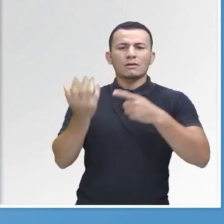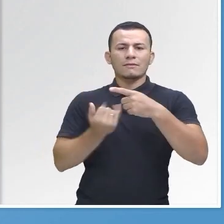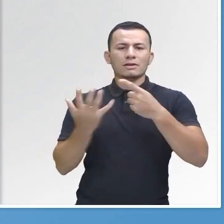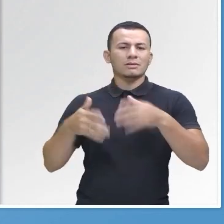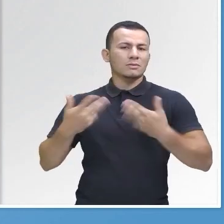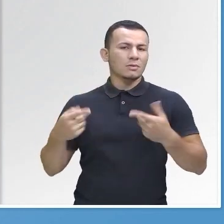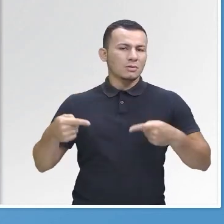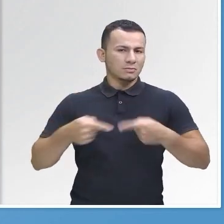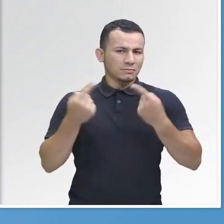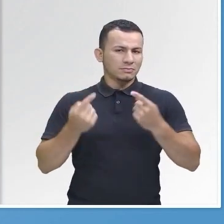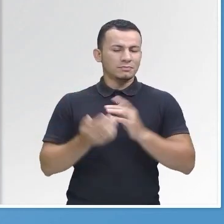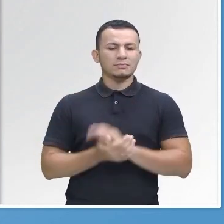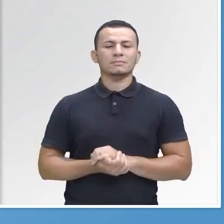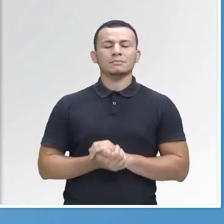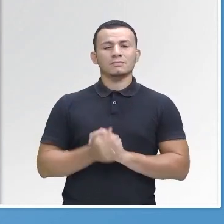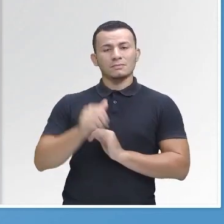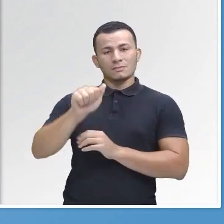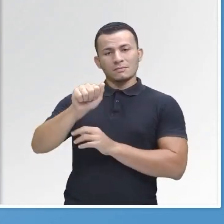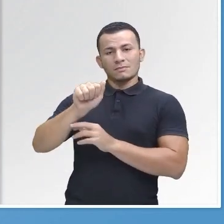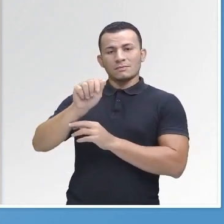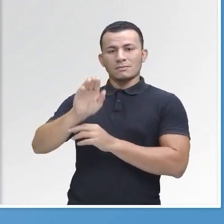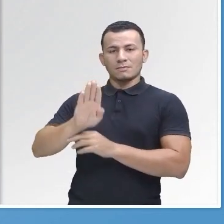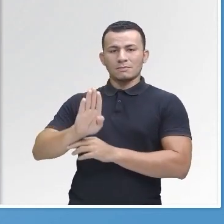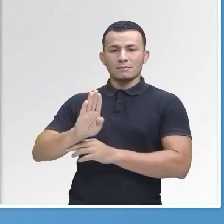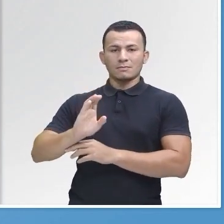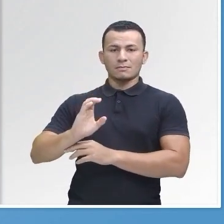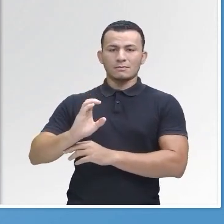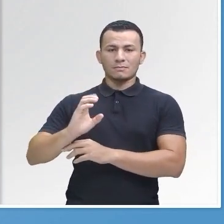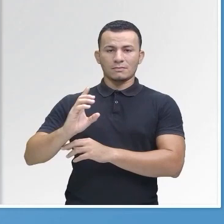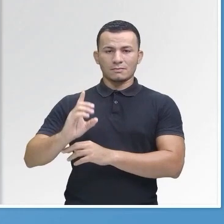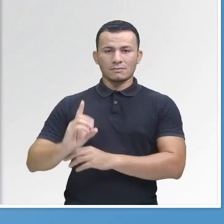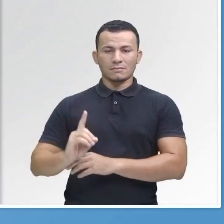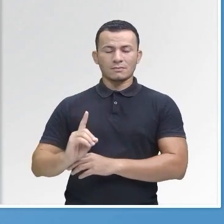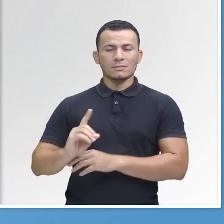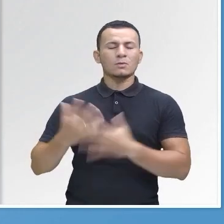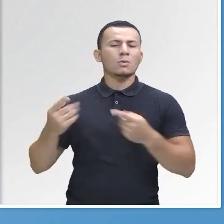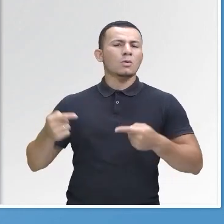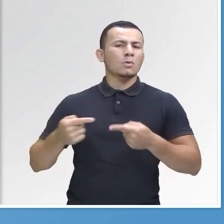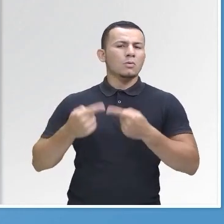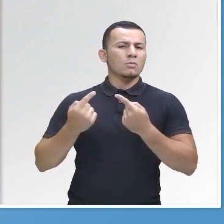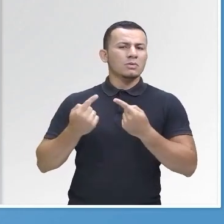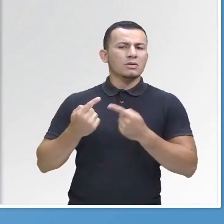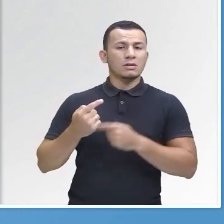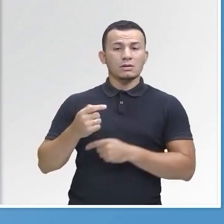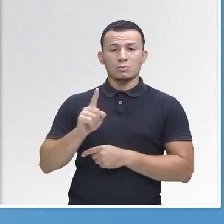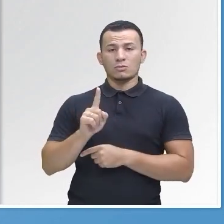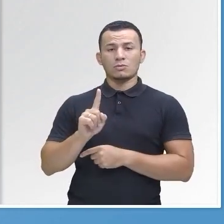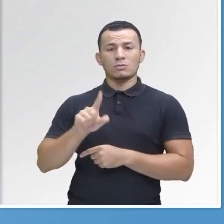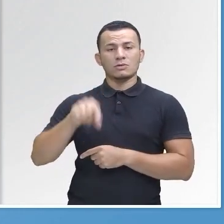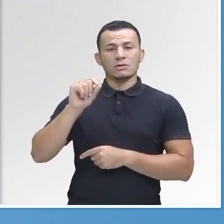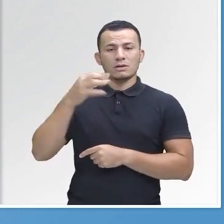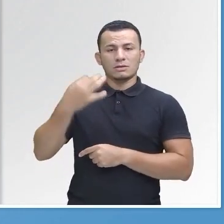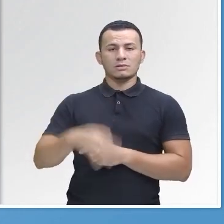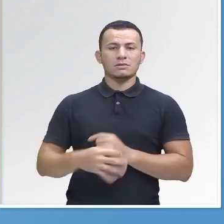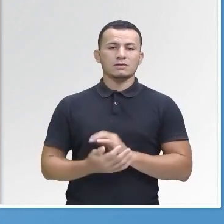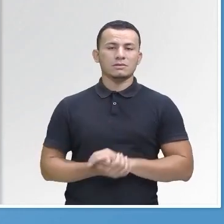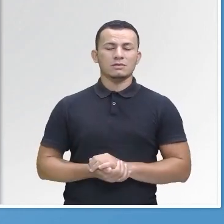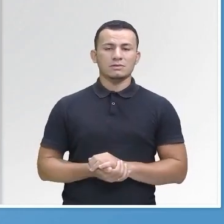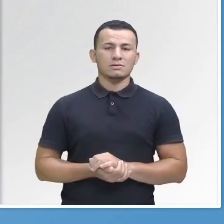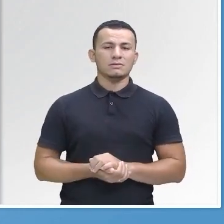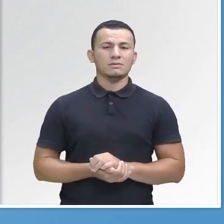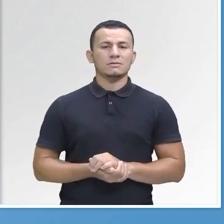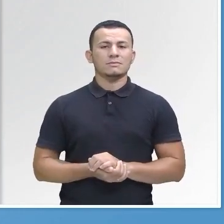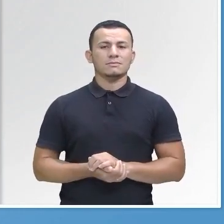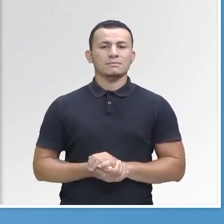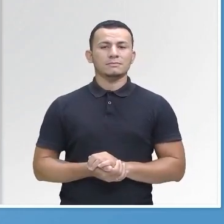meio. Letra B, 1/3. Letra C, 1/4. Ou letra D, 1/5. Aqui